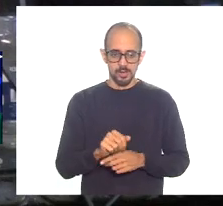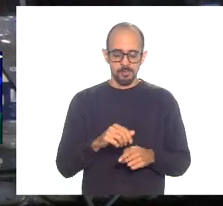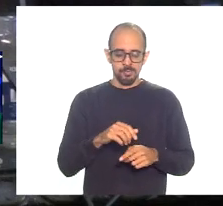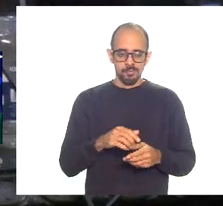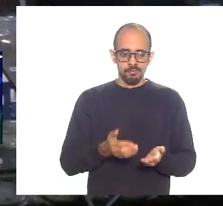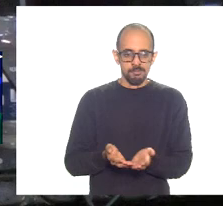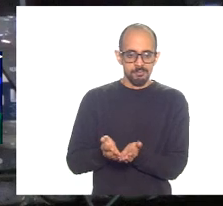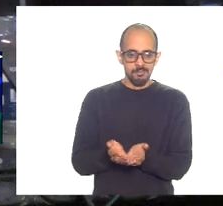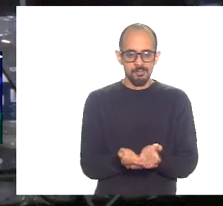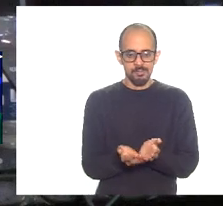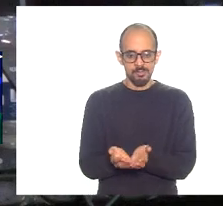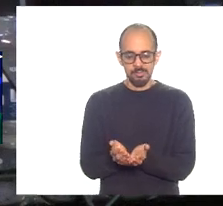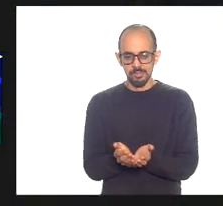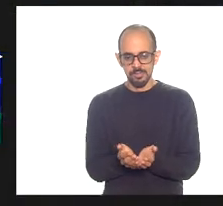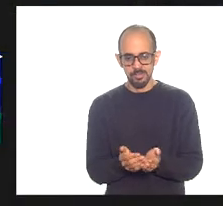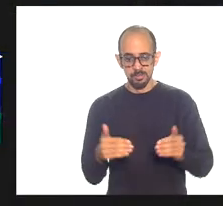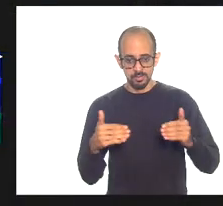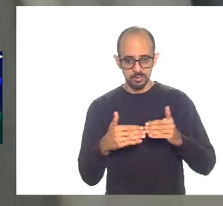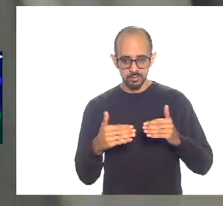Bebeto